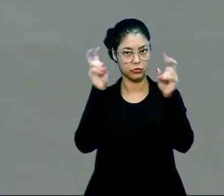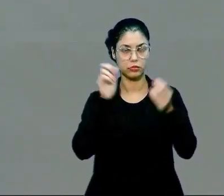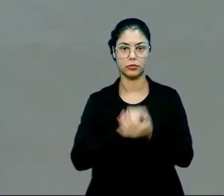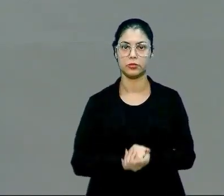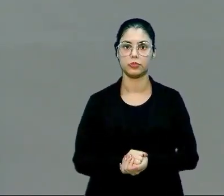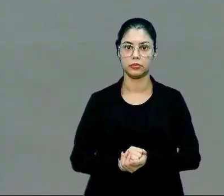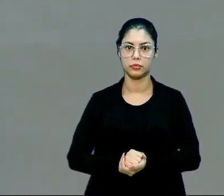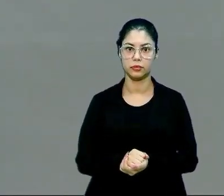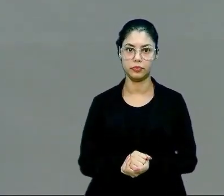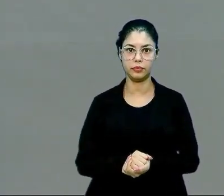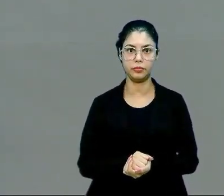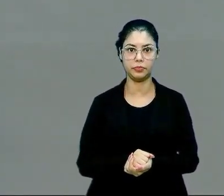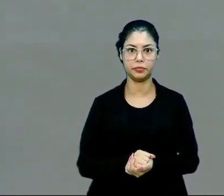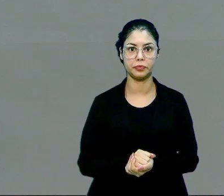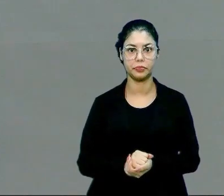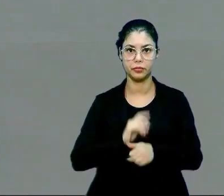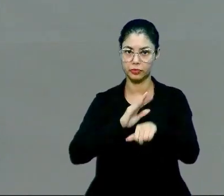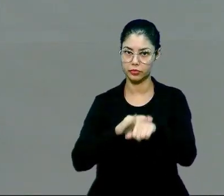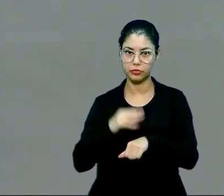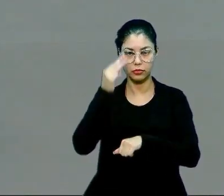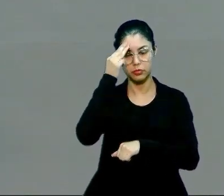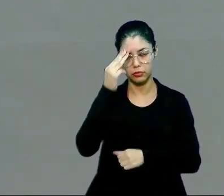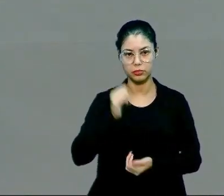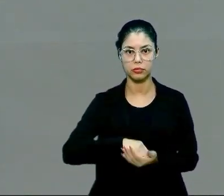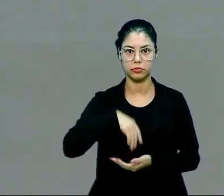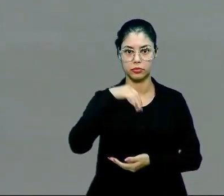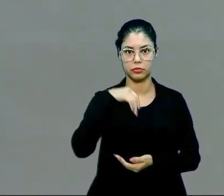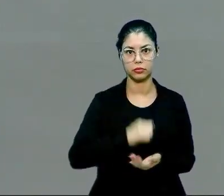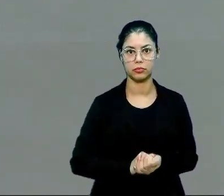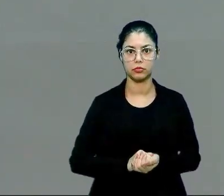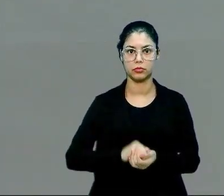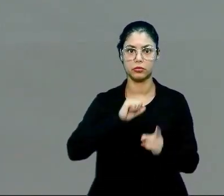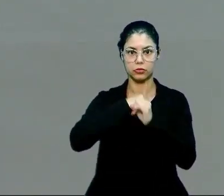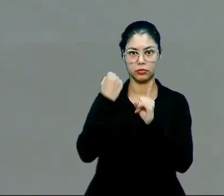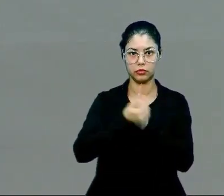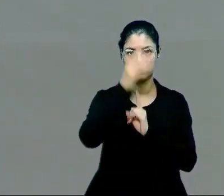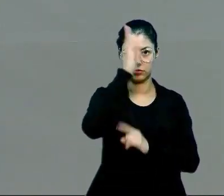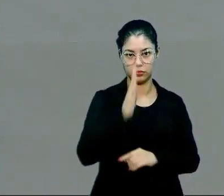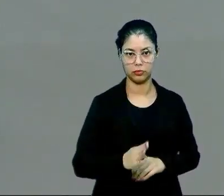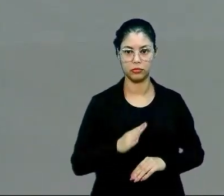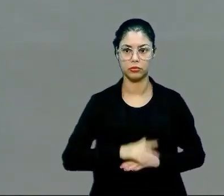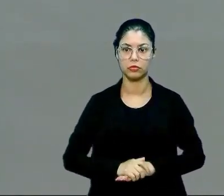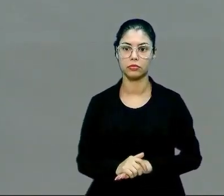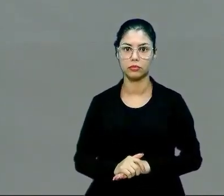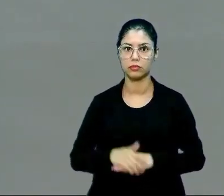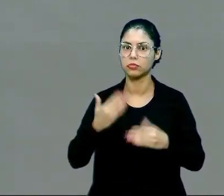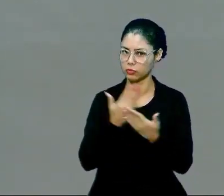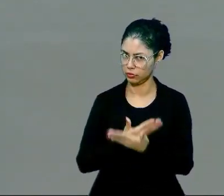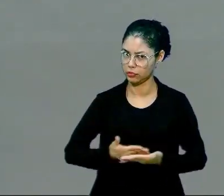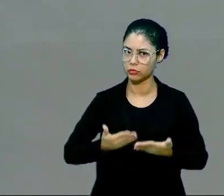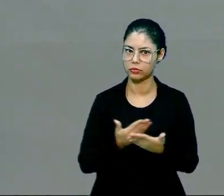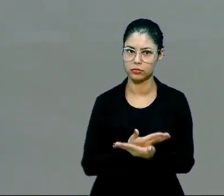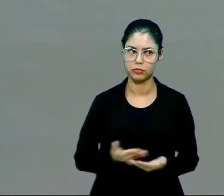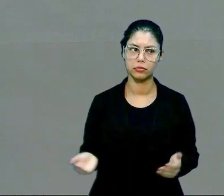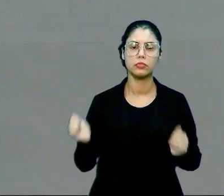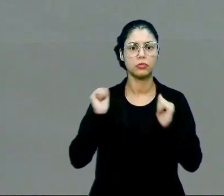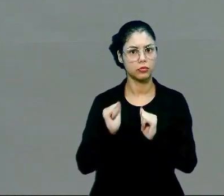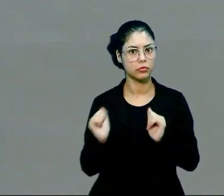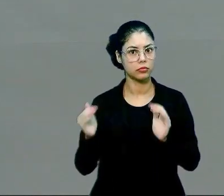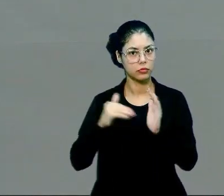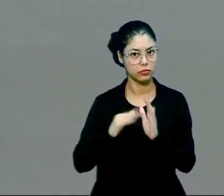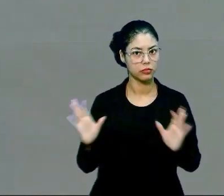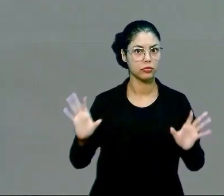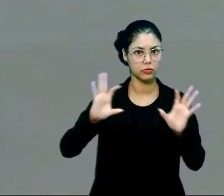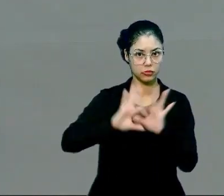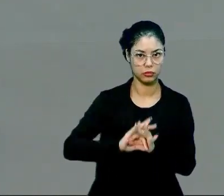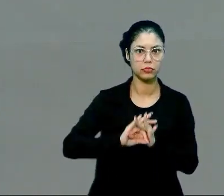que é o estigma associado às doenças mentais na sociedade brasileira. Então, tome muito cuidado. Assim, eu posso até fazer relação,